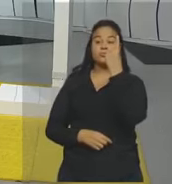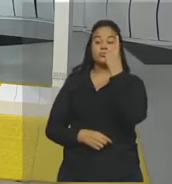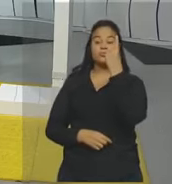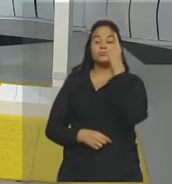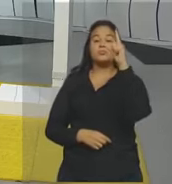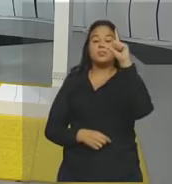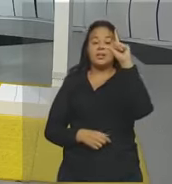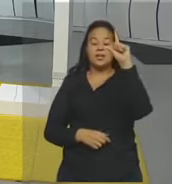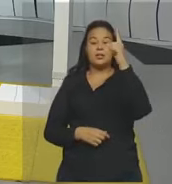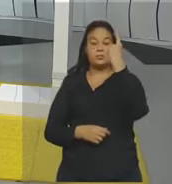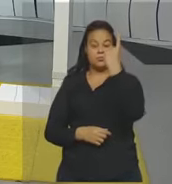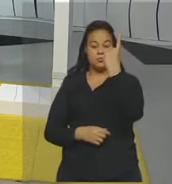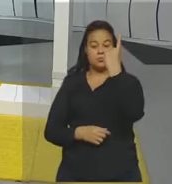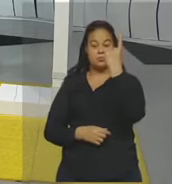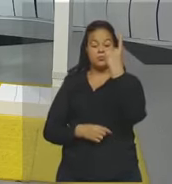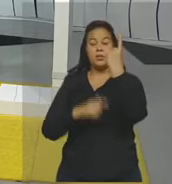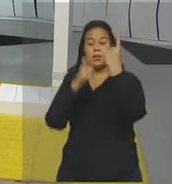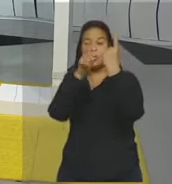L3,